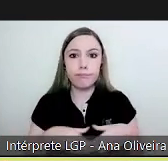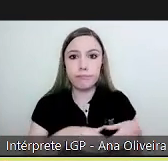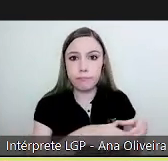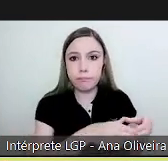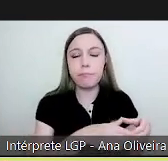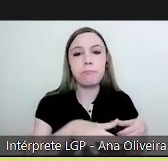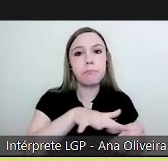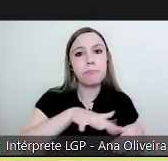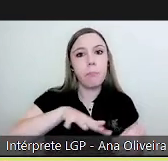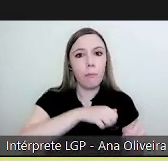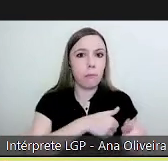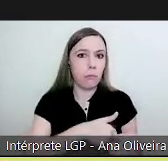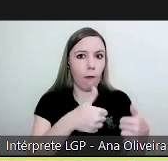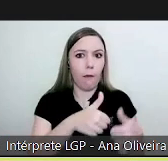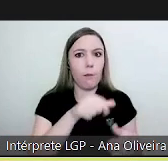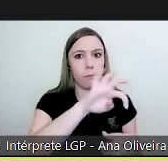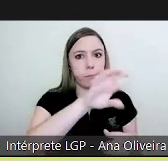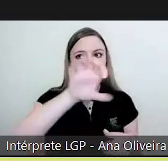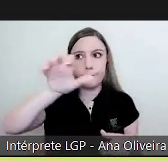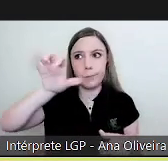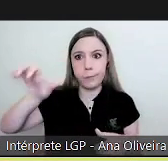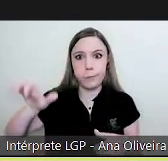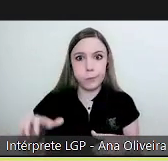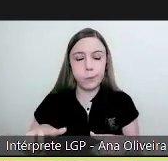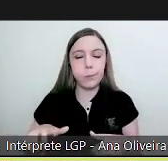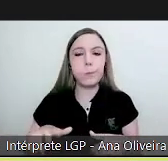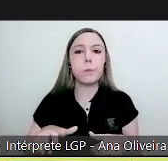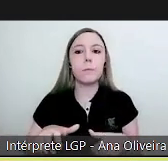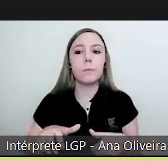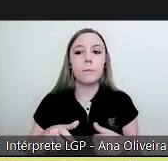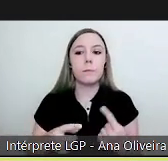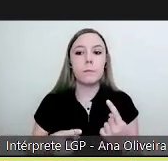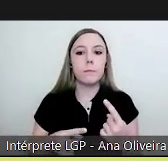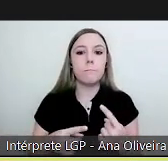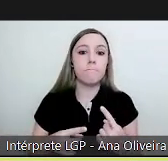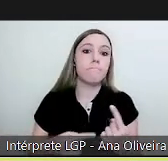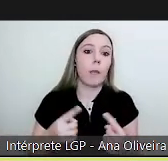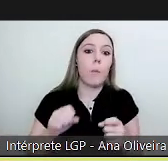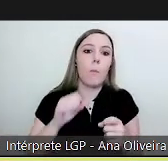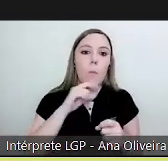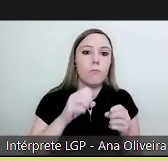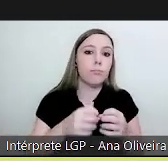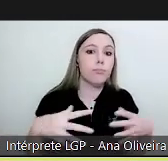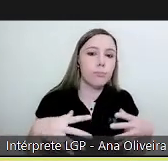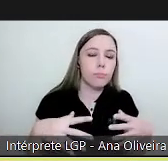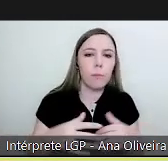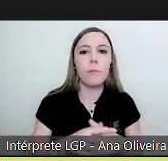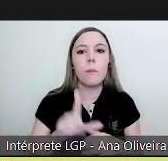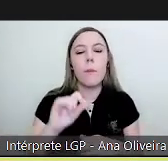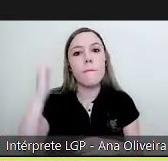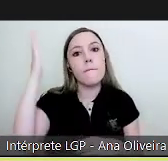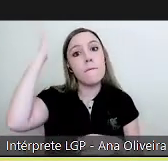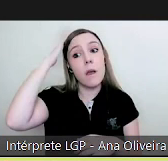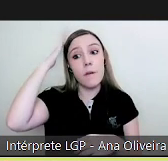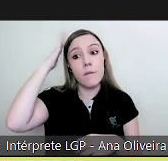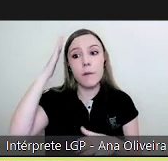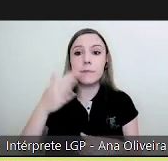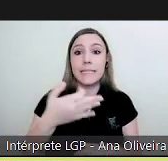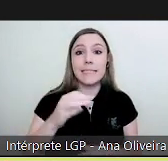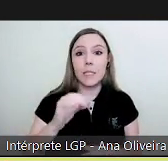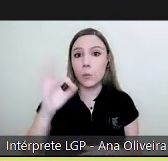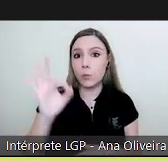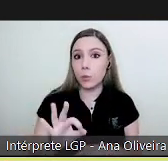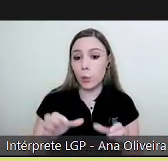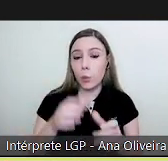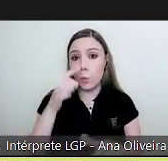em zonas urbanas, tantas vezes de forma desbragada crescem, estima-se mesmo que 70% da